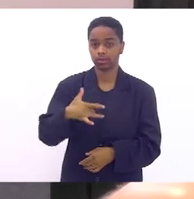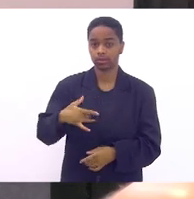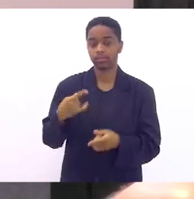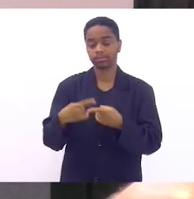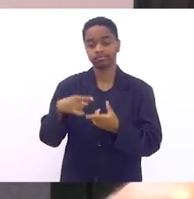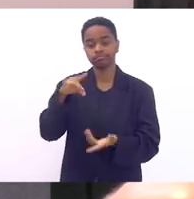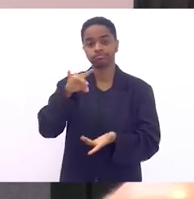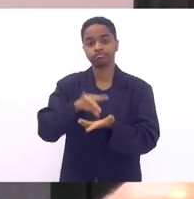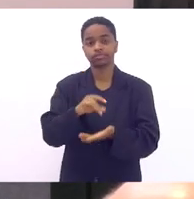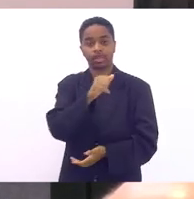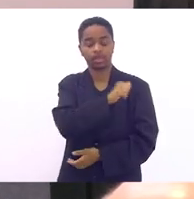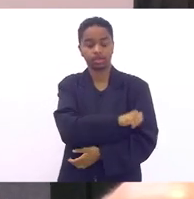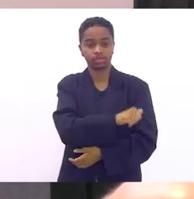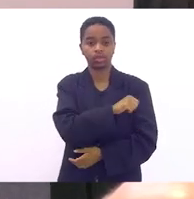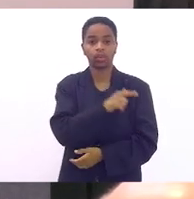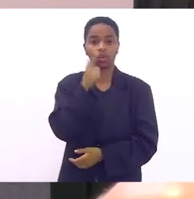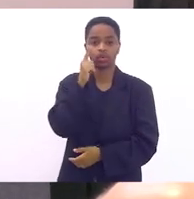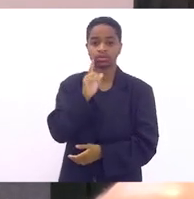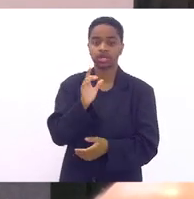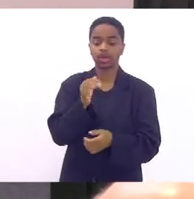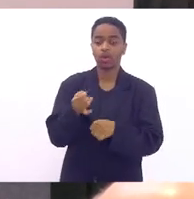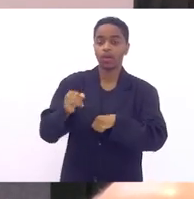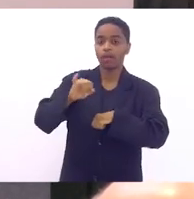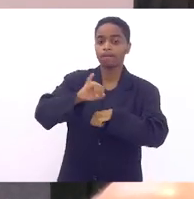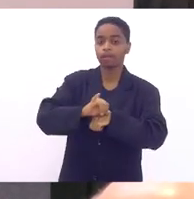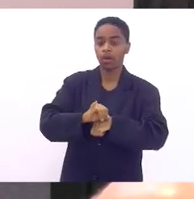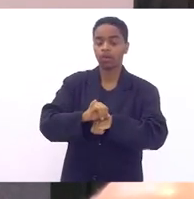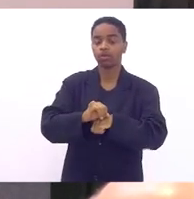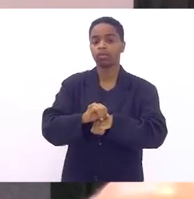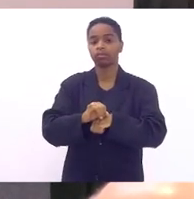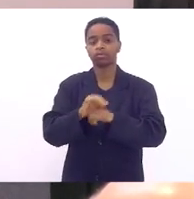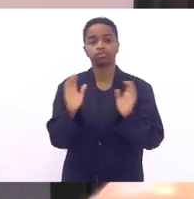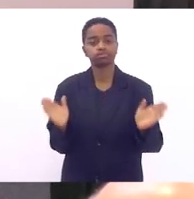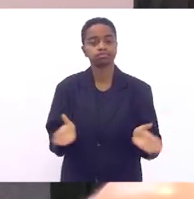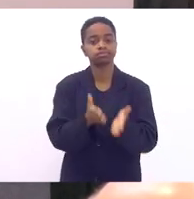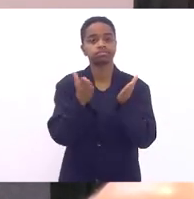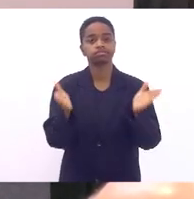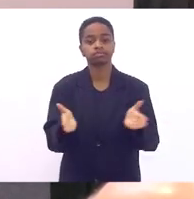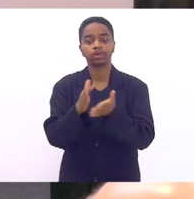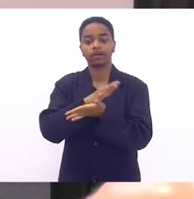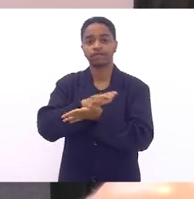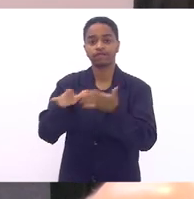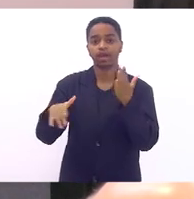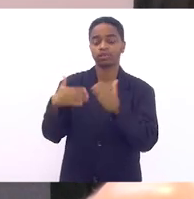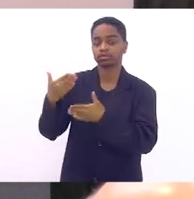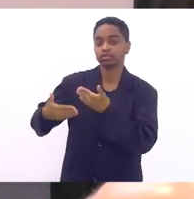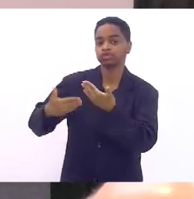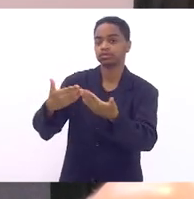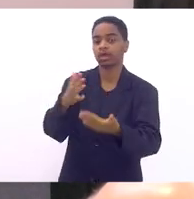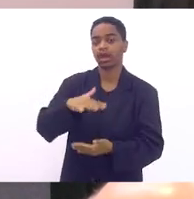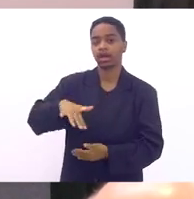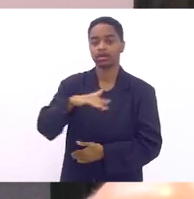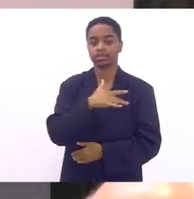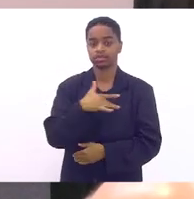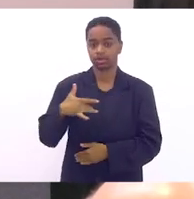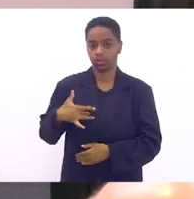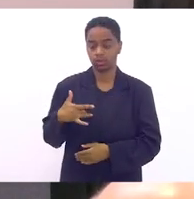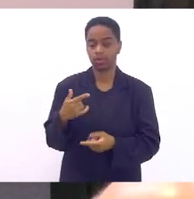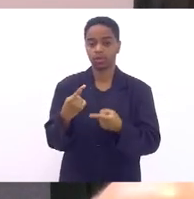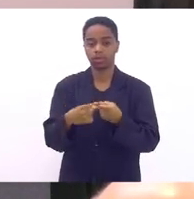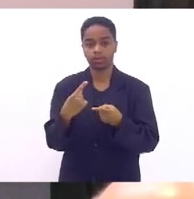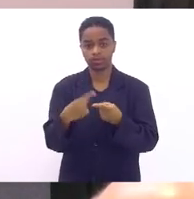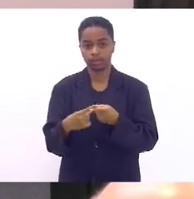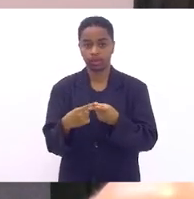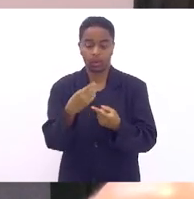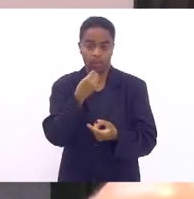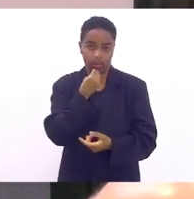rio seja o Polo de irradiação desse conjunto de desenvolvimento na h da Saúde porque